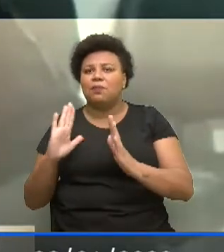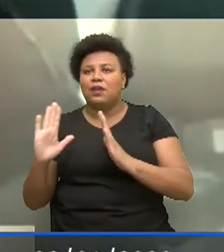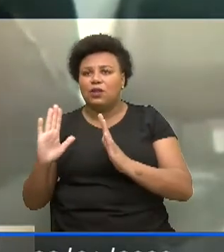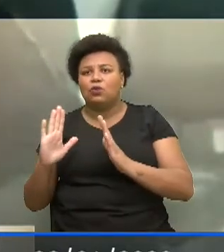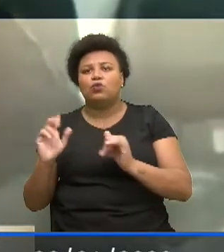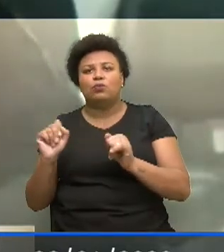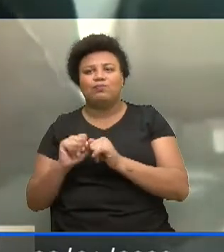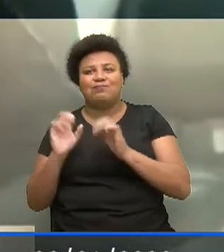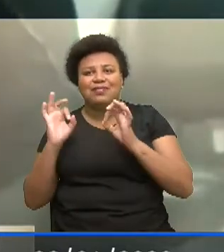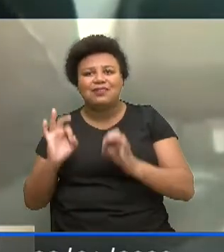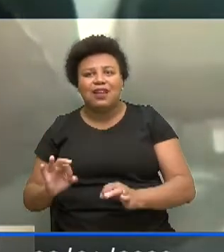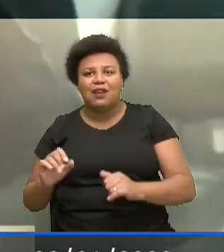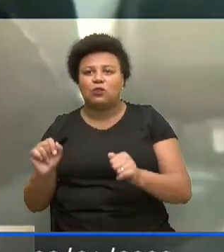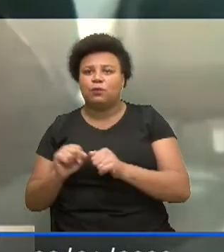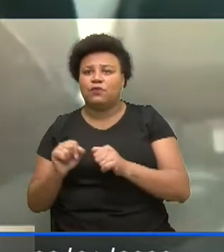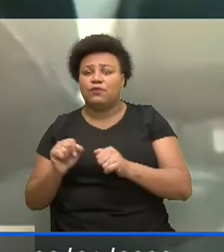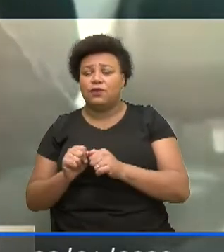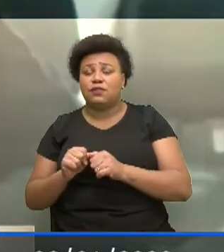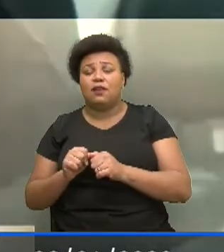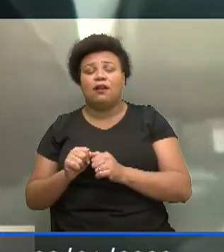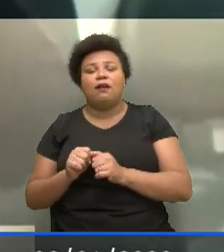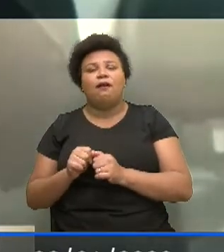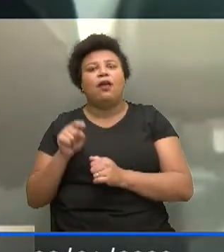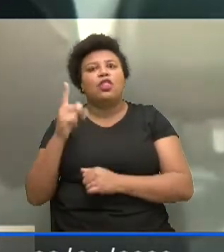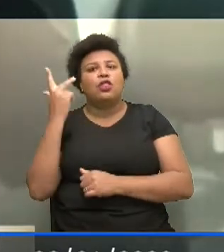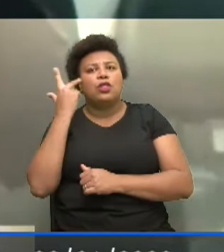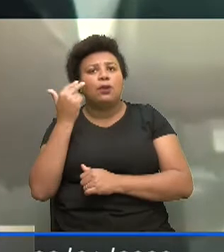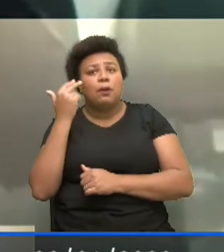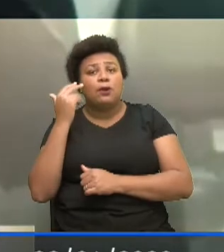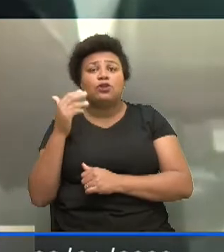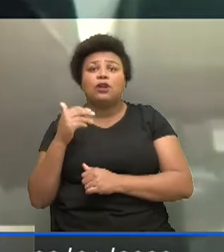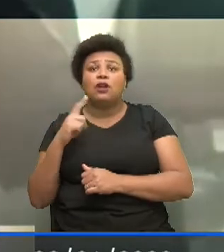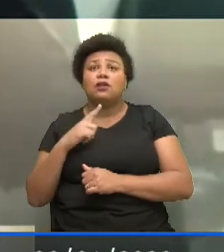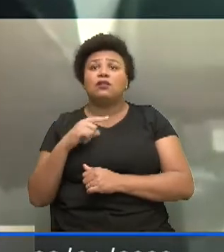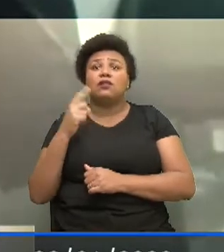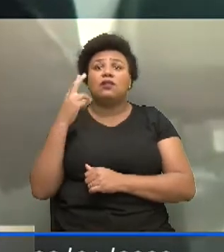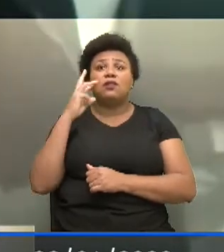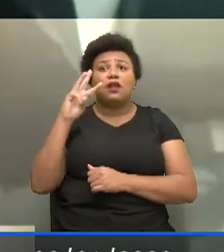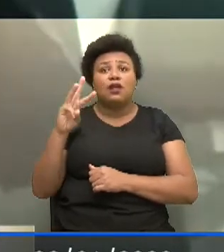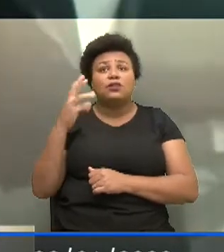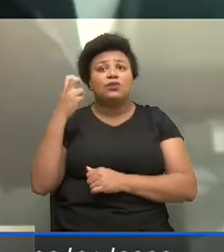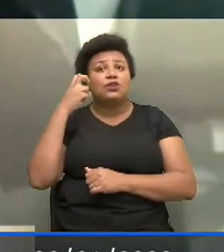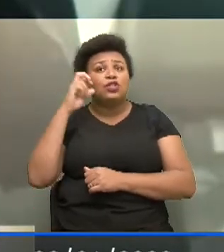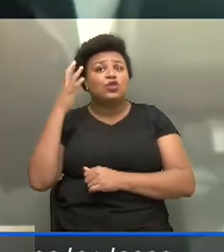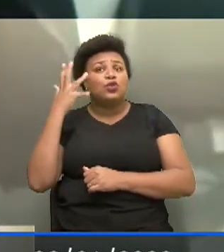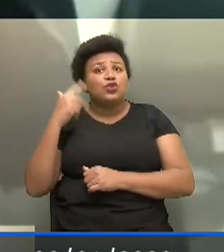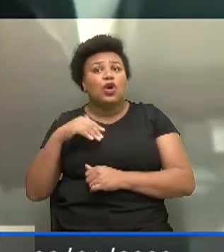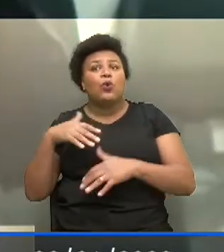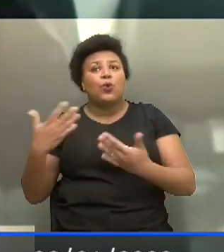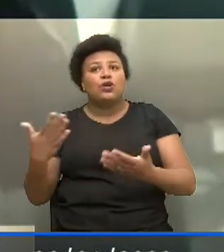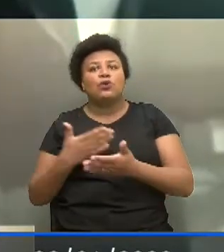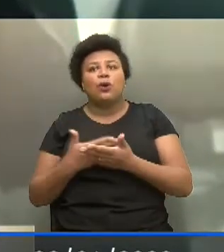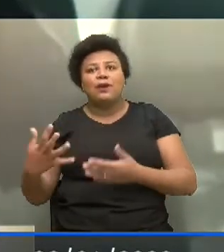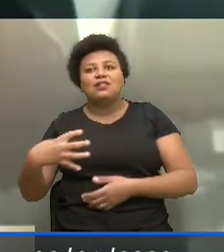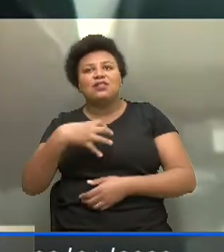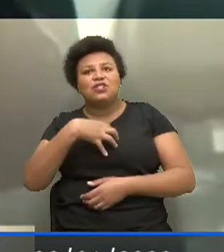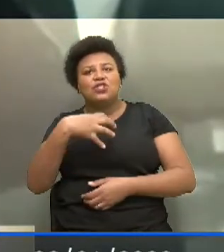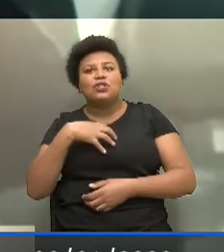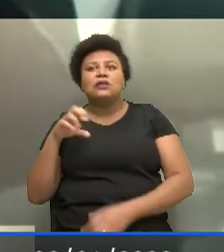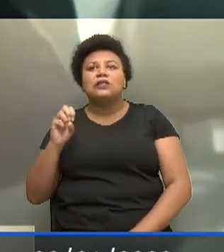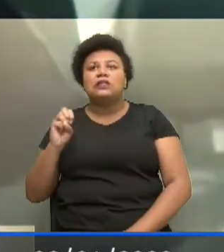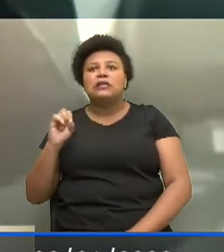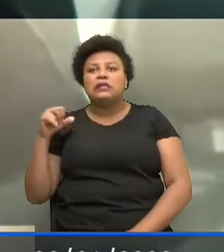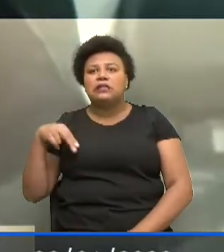ser realizado. Então, ele normalmente é em torno de 3 a 5 dias do sintoma. Então, ele é um teste